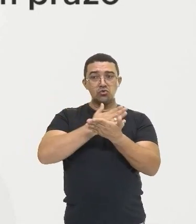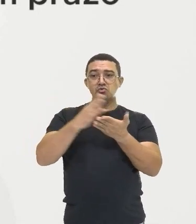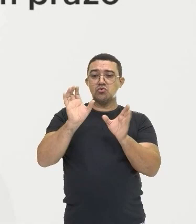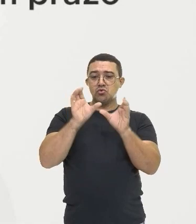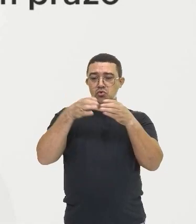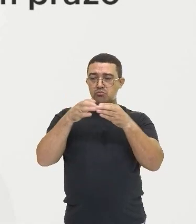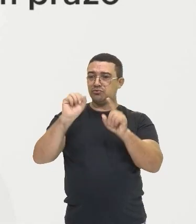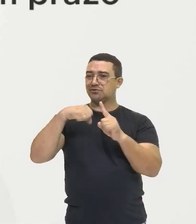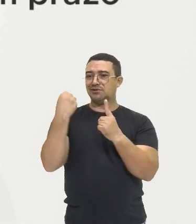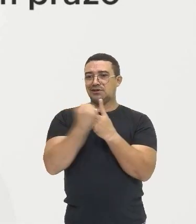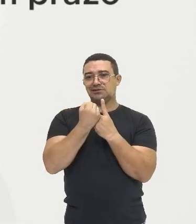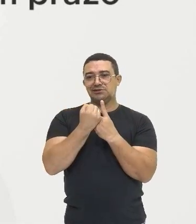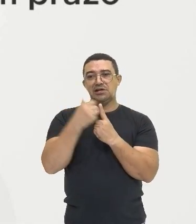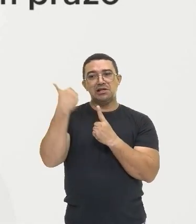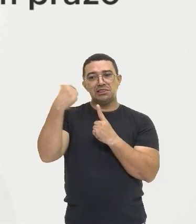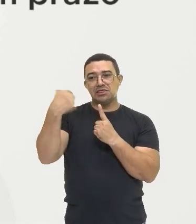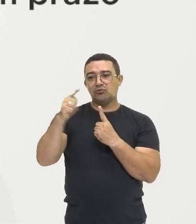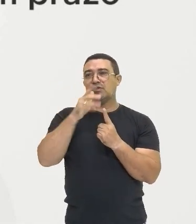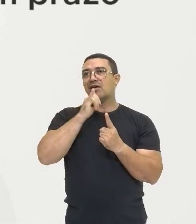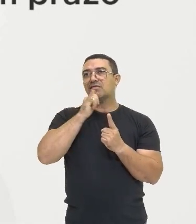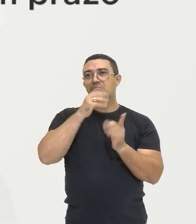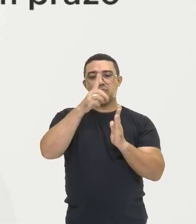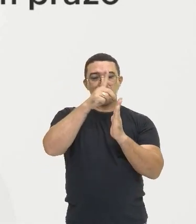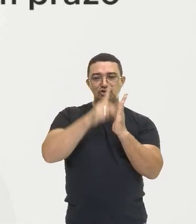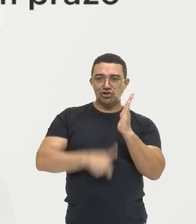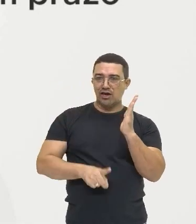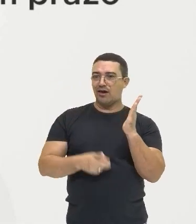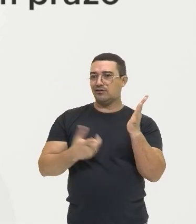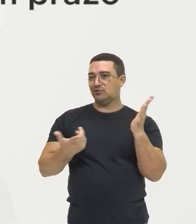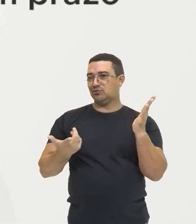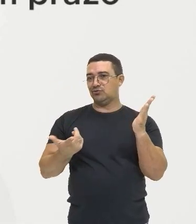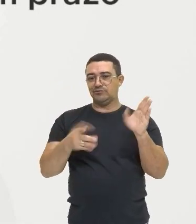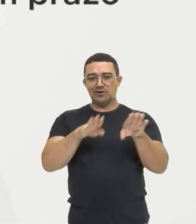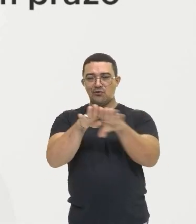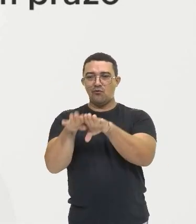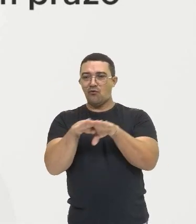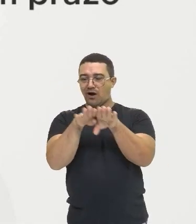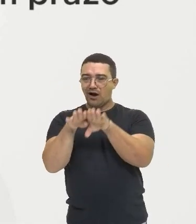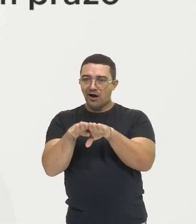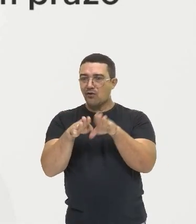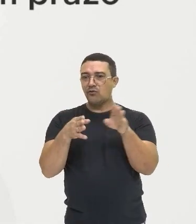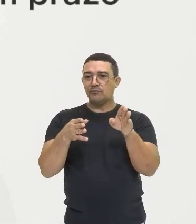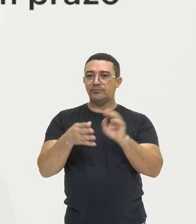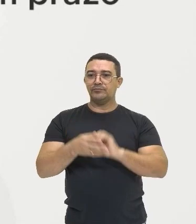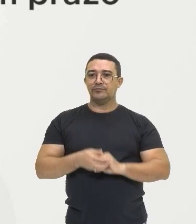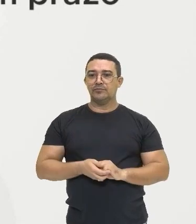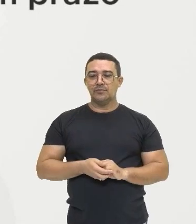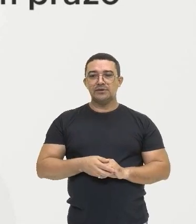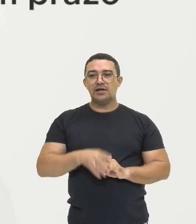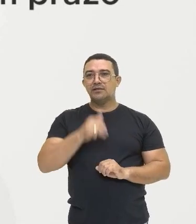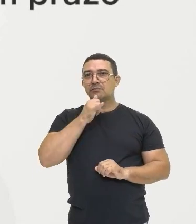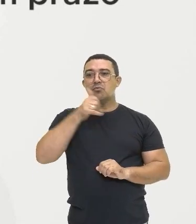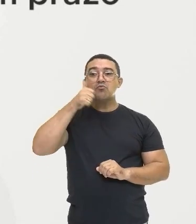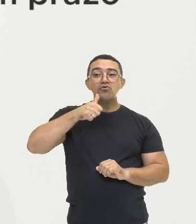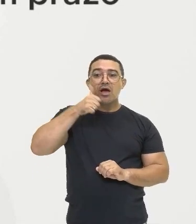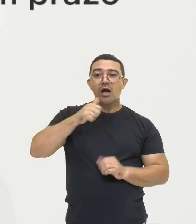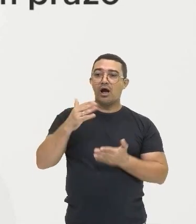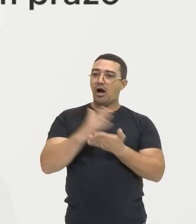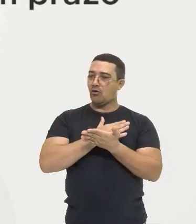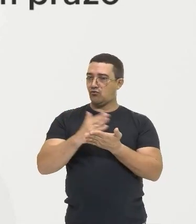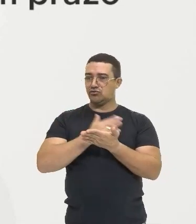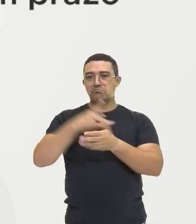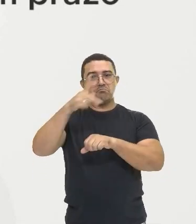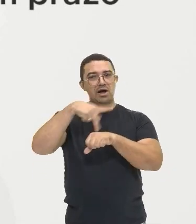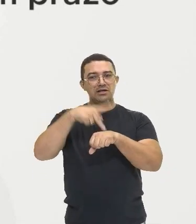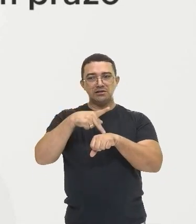sociedade eles não têm direitos, por exemplo, igualitários, como é o caso, por exemplo, das mulheres em alguns países que são